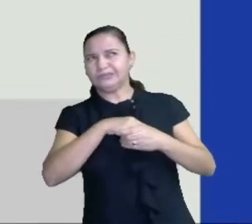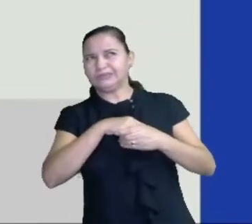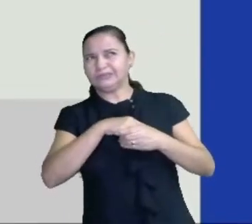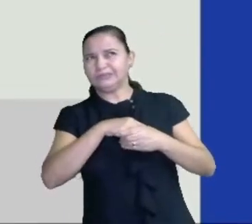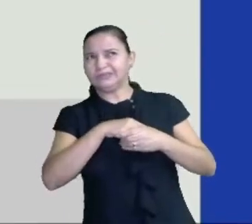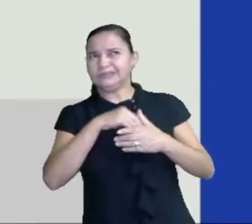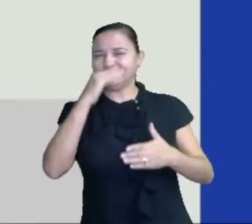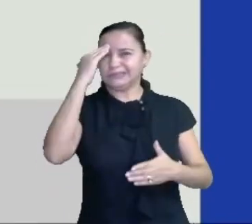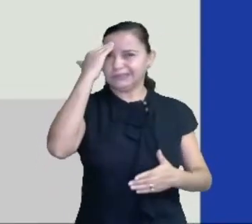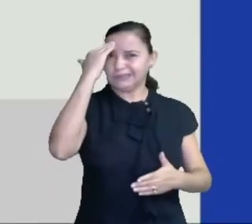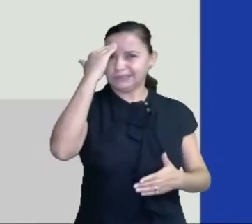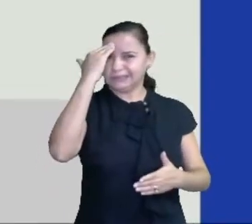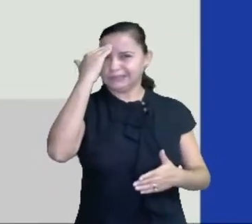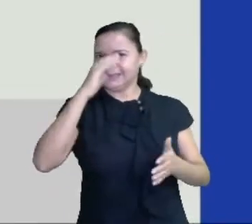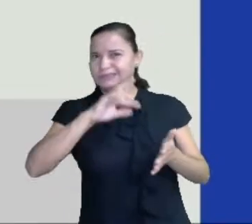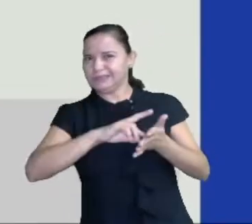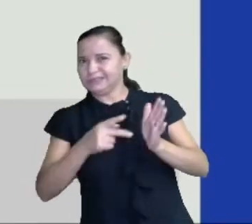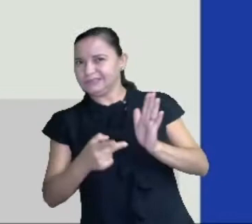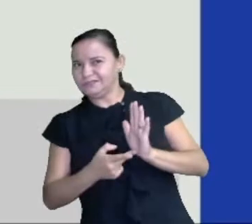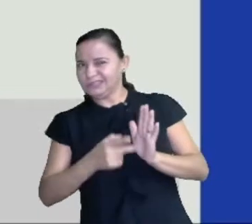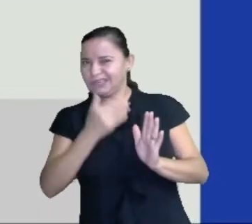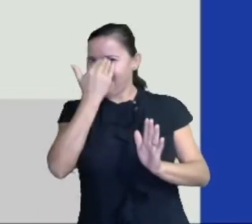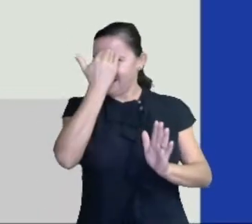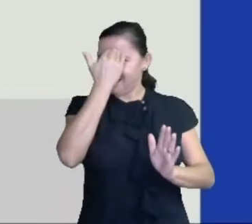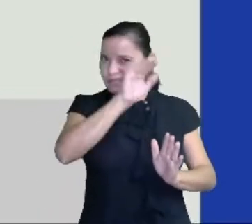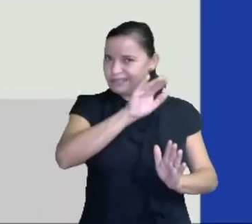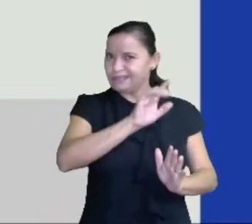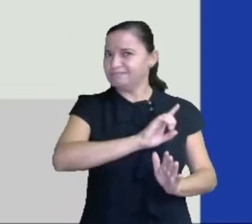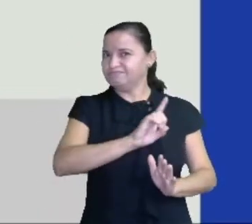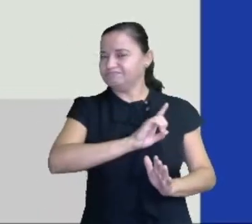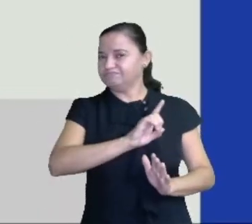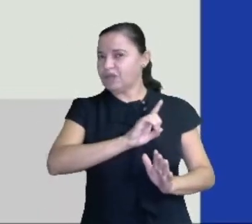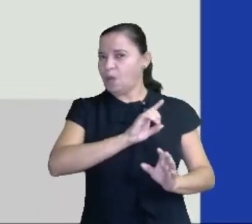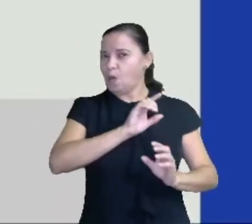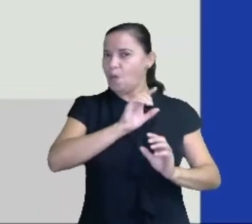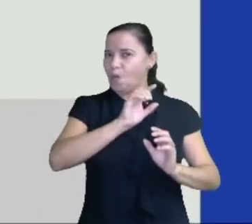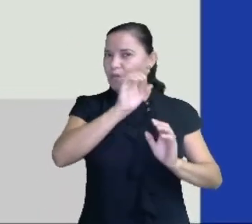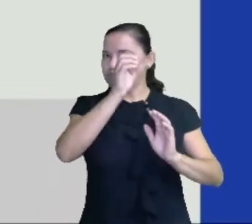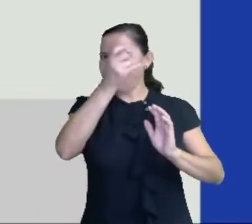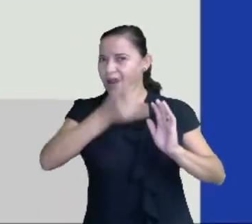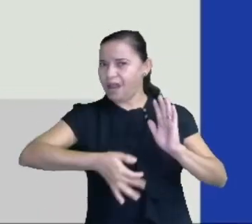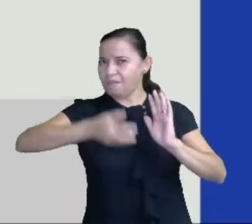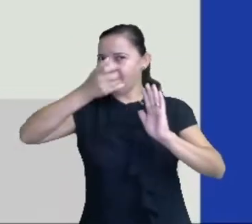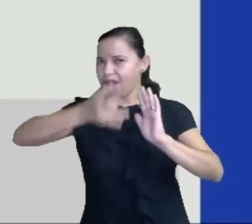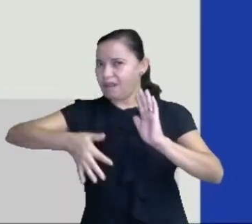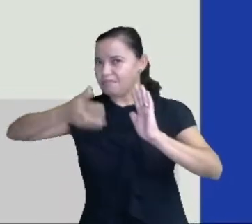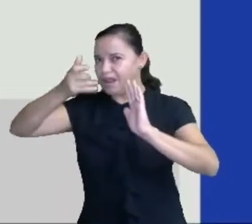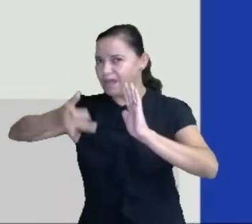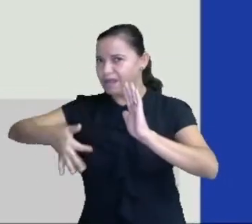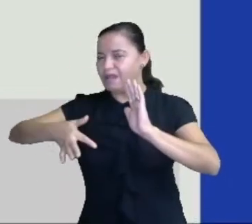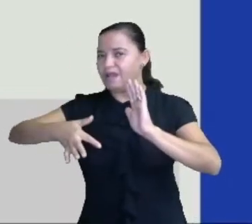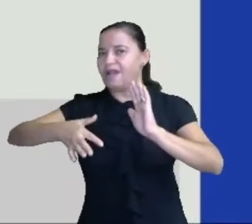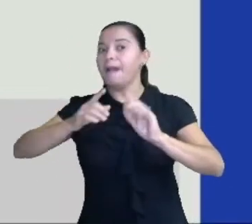subentendidos é tudo o que não está dito, mas também está